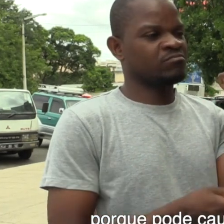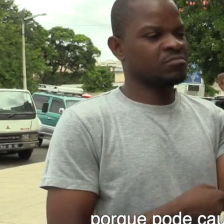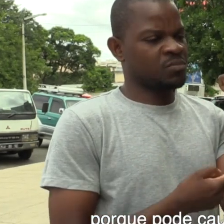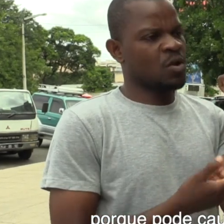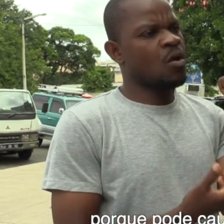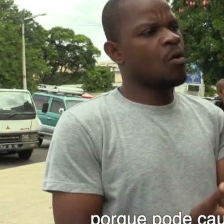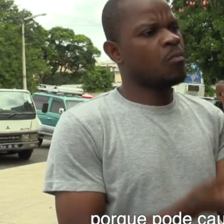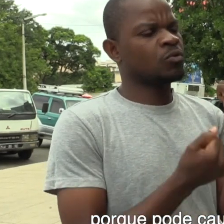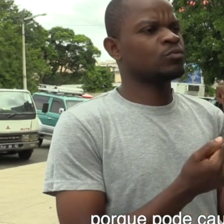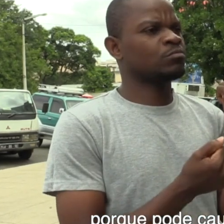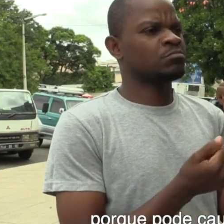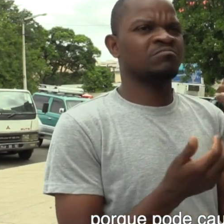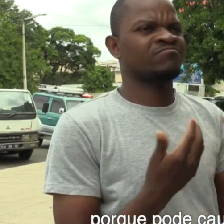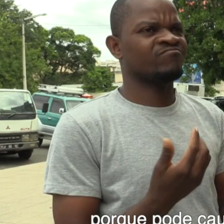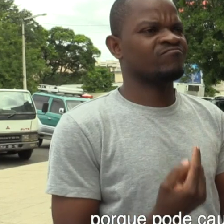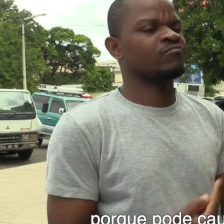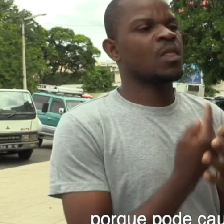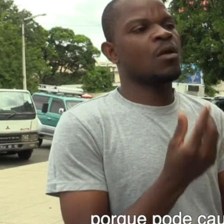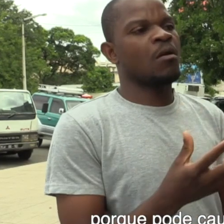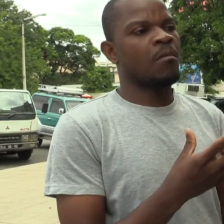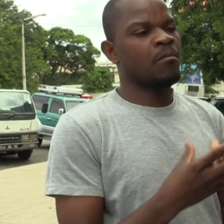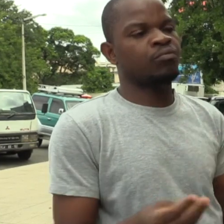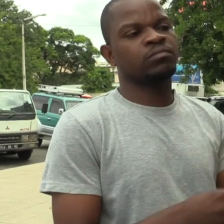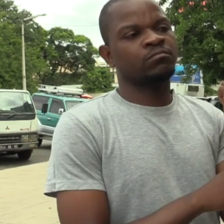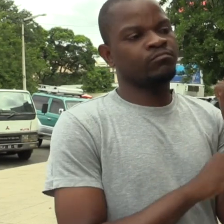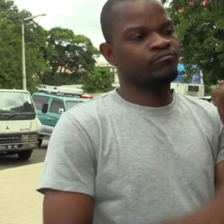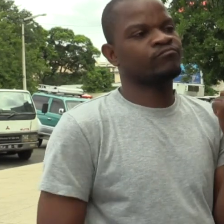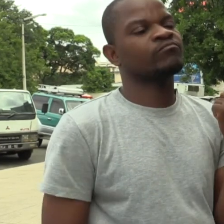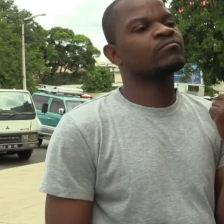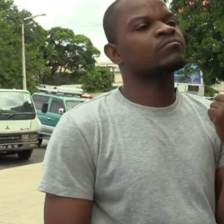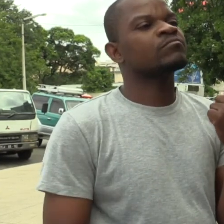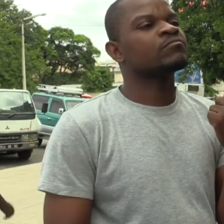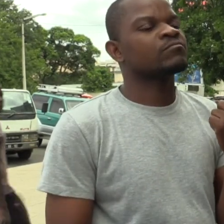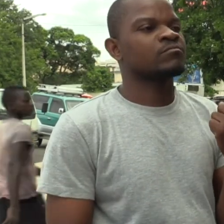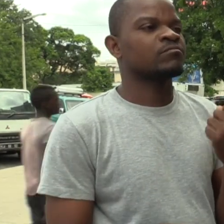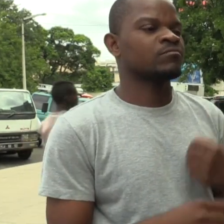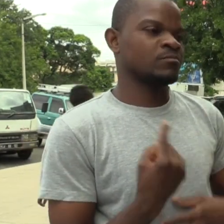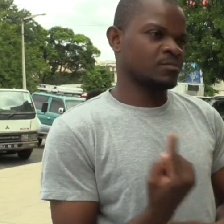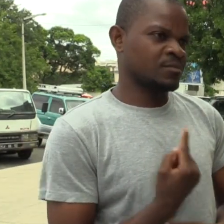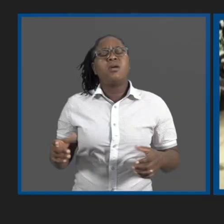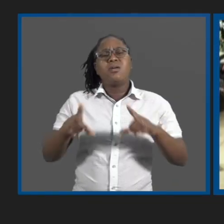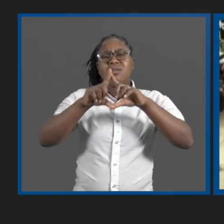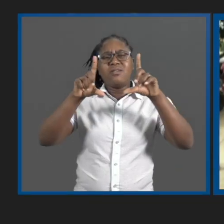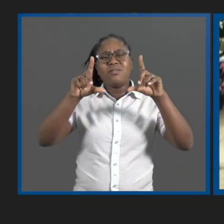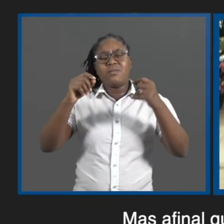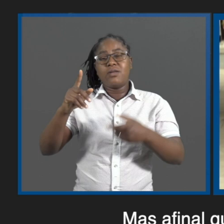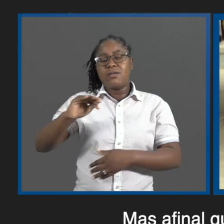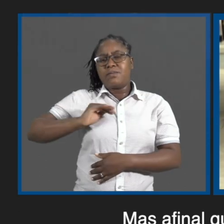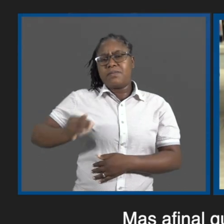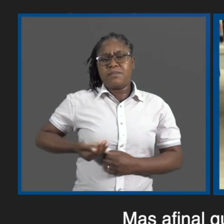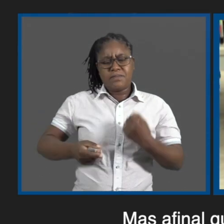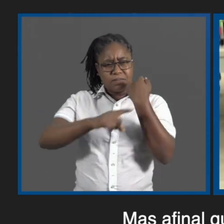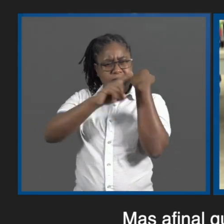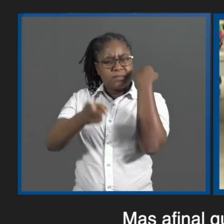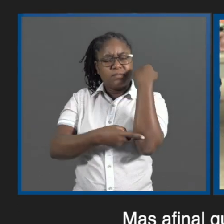causar um aborto espontâneo. Mas,